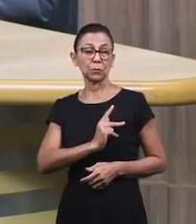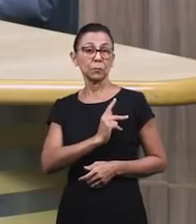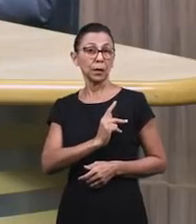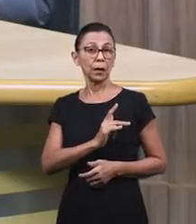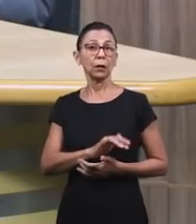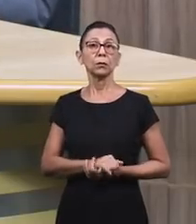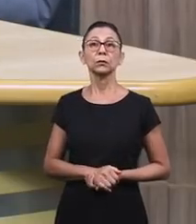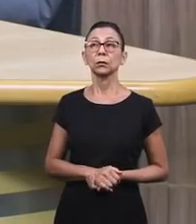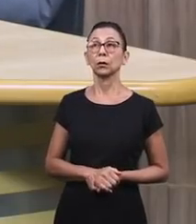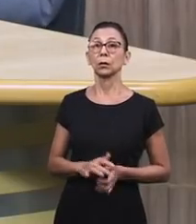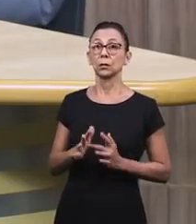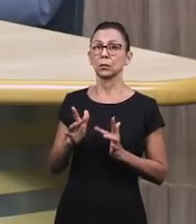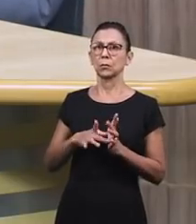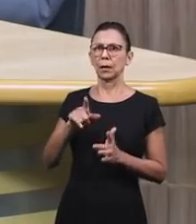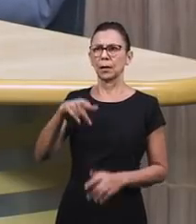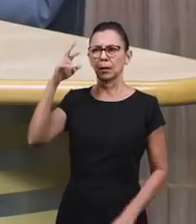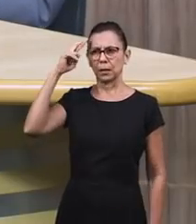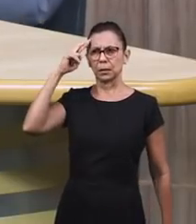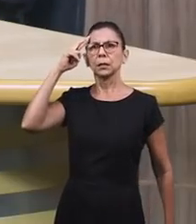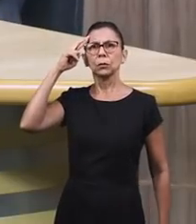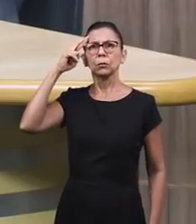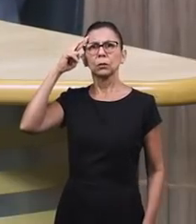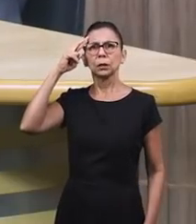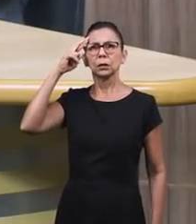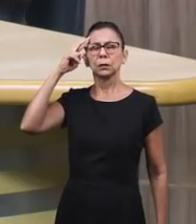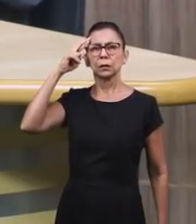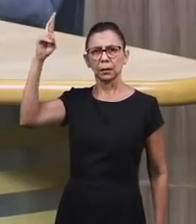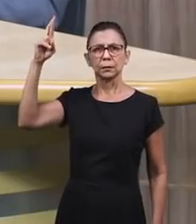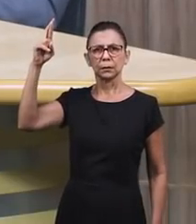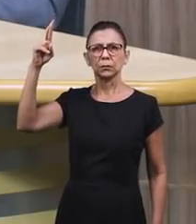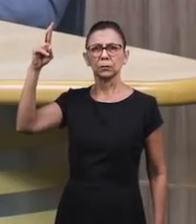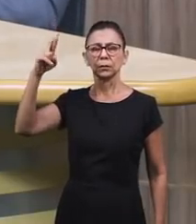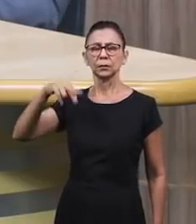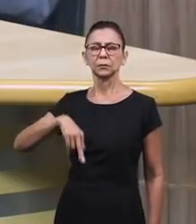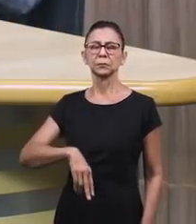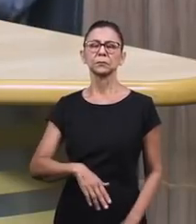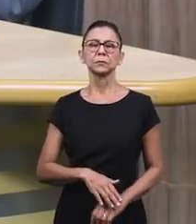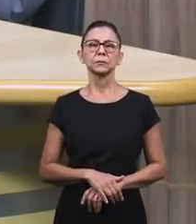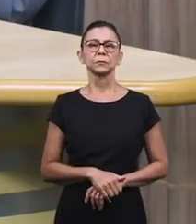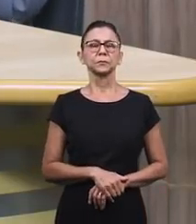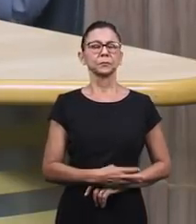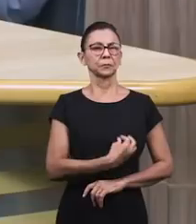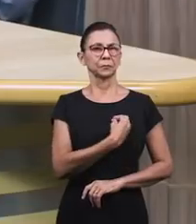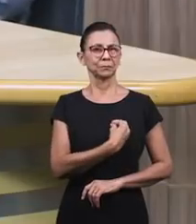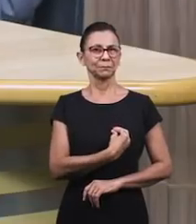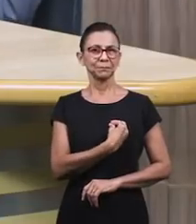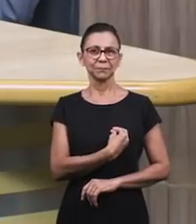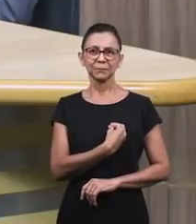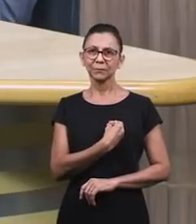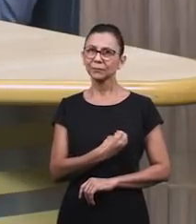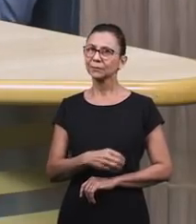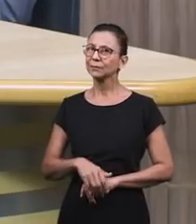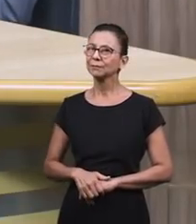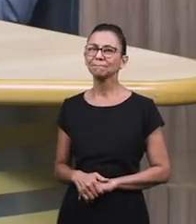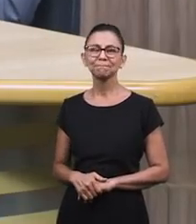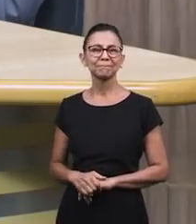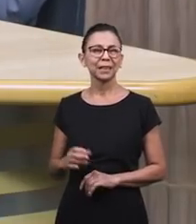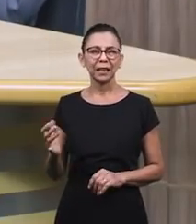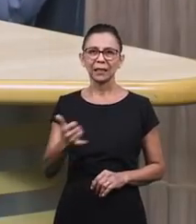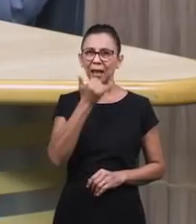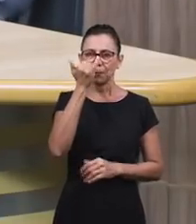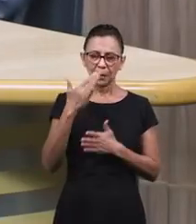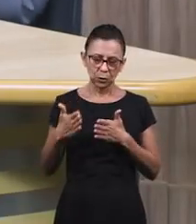é Senhor, hein? E ninguém disse que Jesus é Senhor pelo Espírito. Então está ali, Jesus ali presente naquele momento, interrompeu